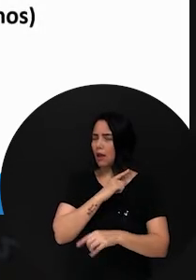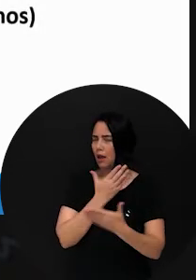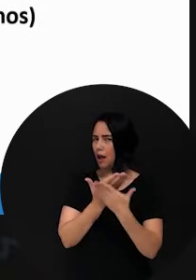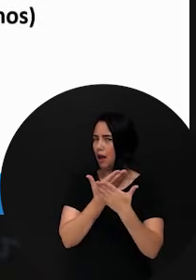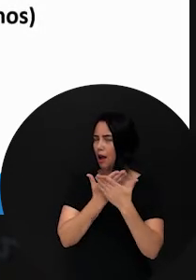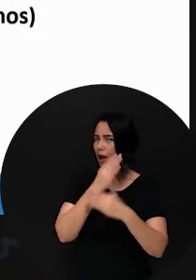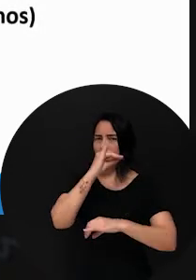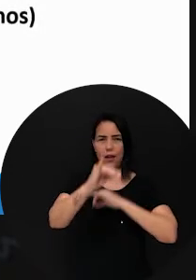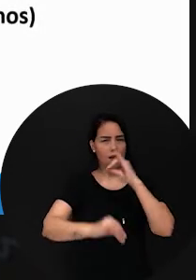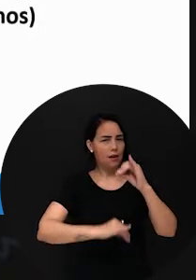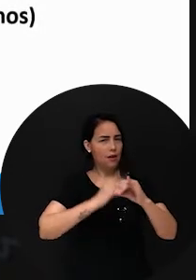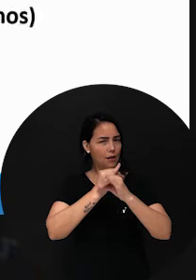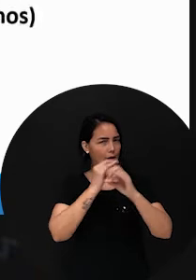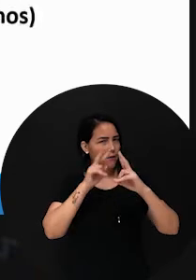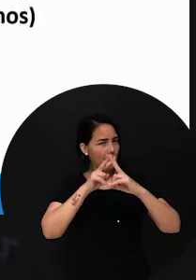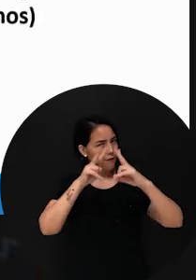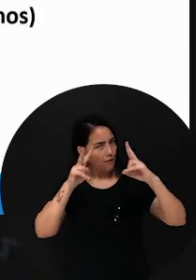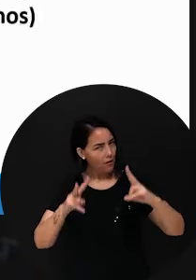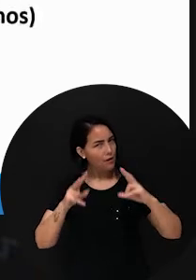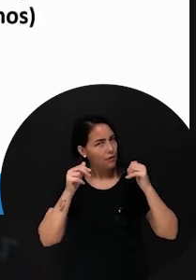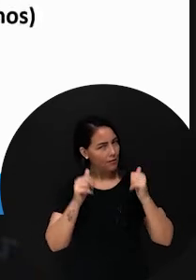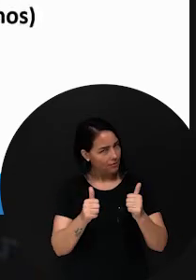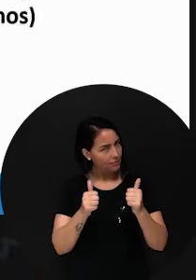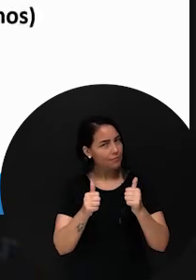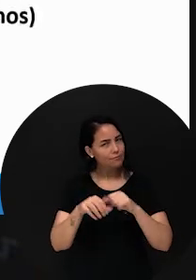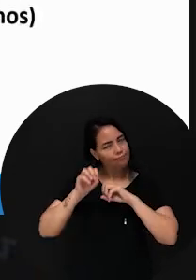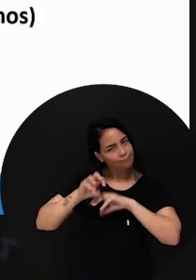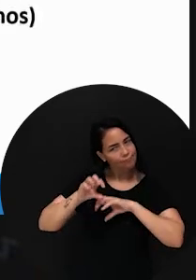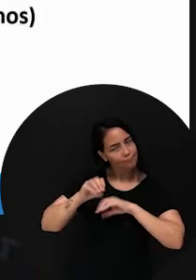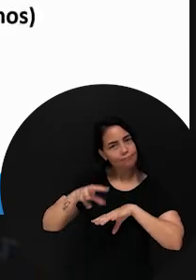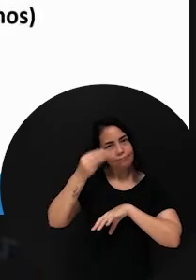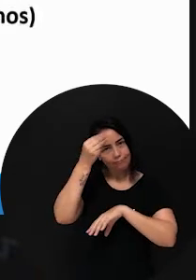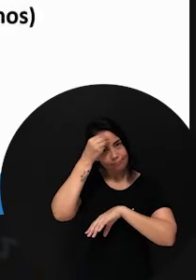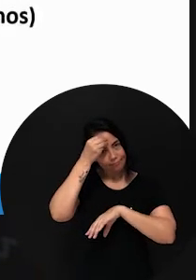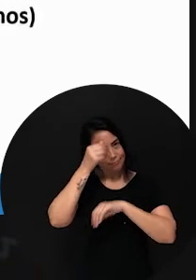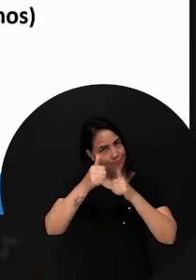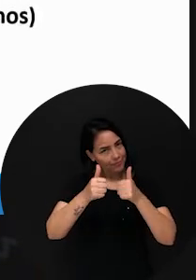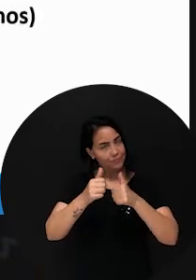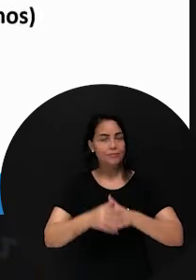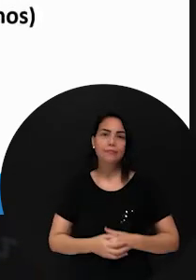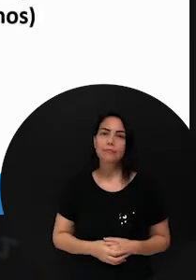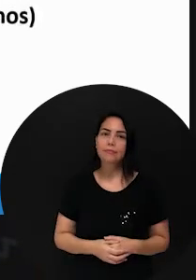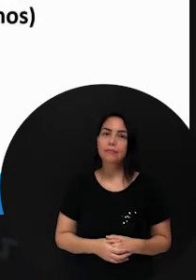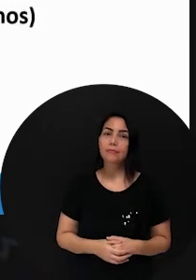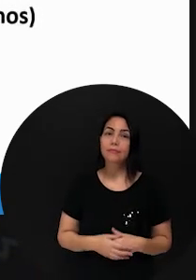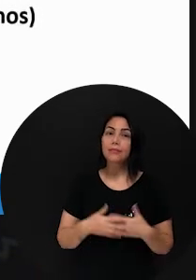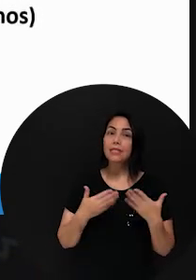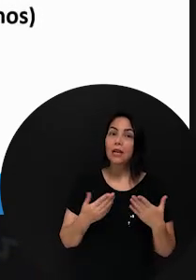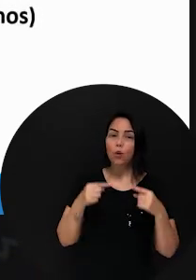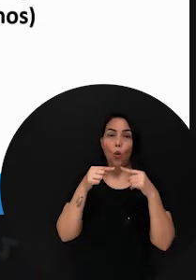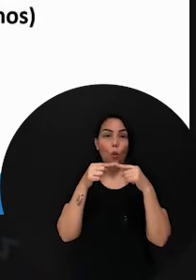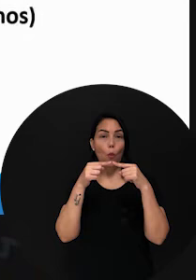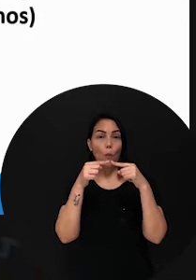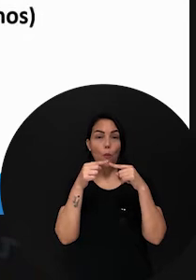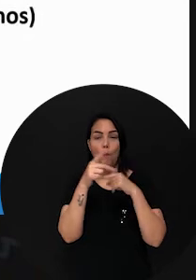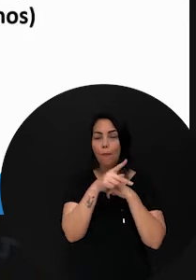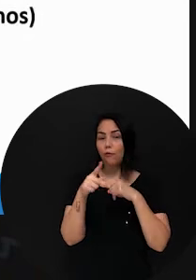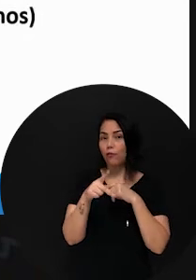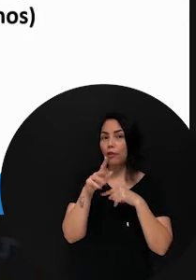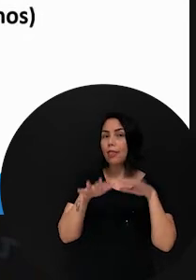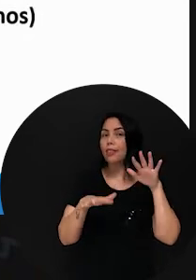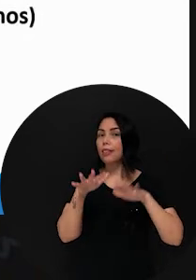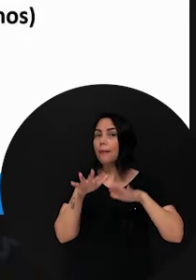Vão ser todas mantidas, as aulas serão dadas todas no formato online, a combinar com o professor, dependendo